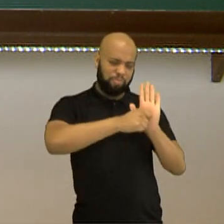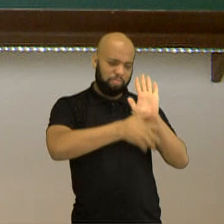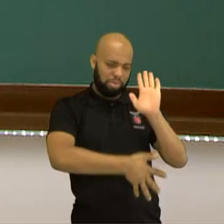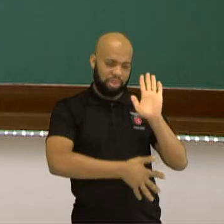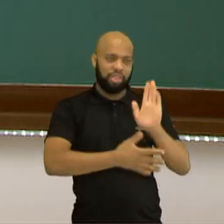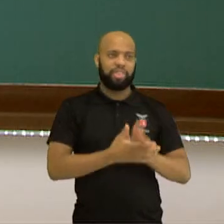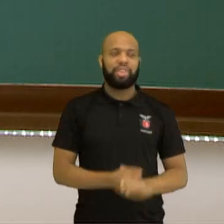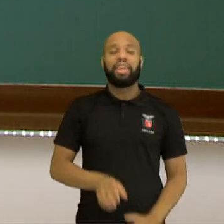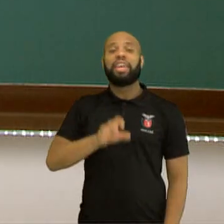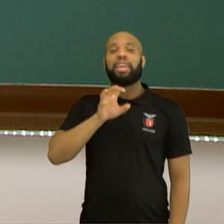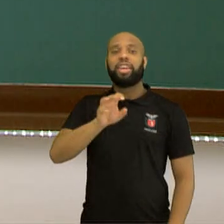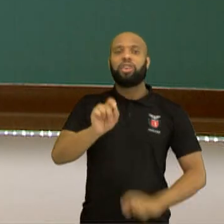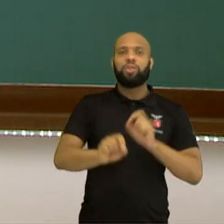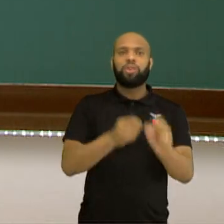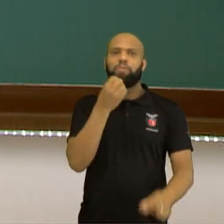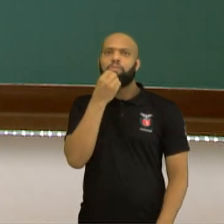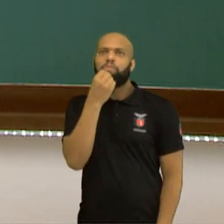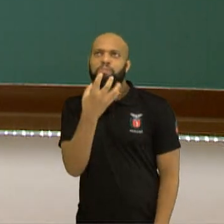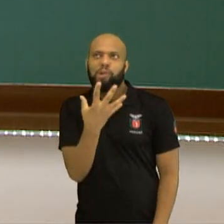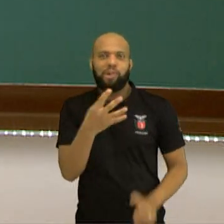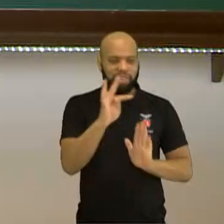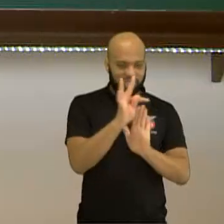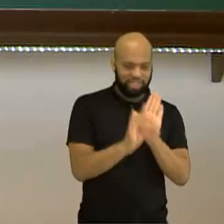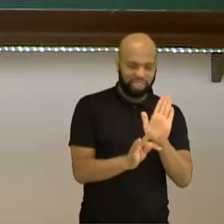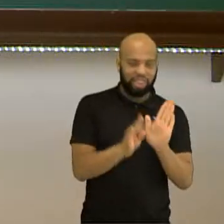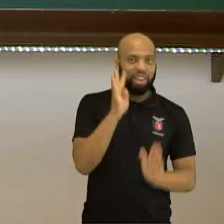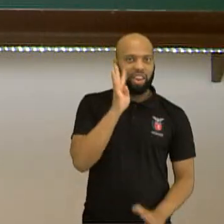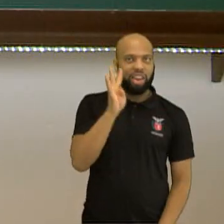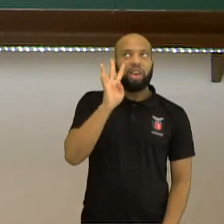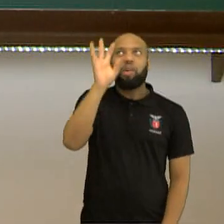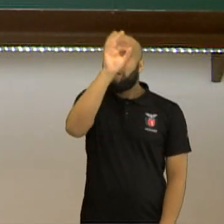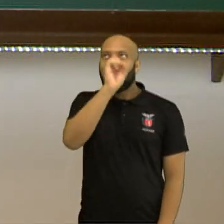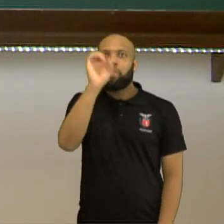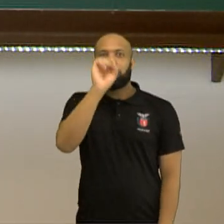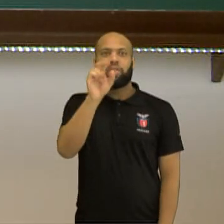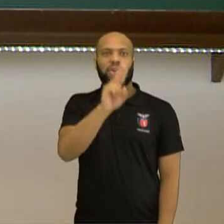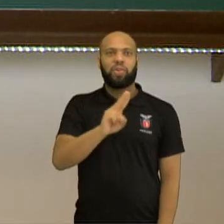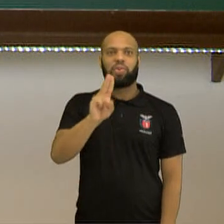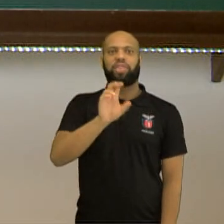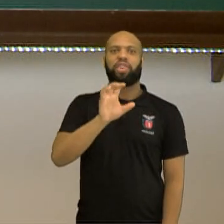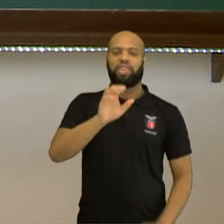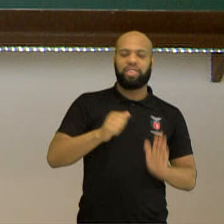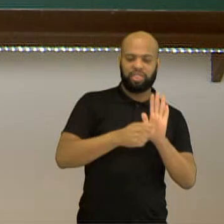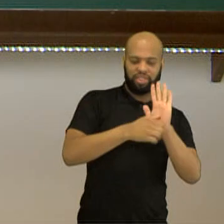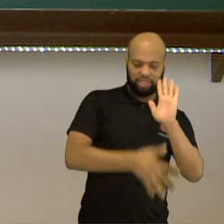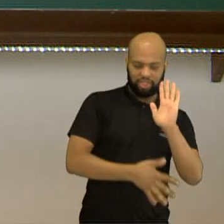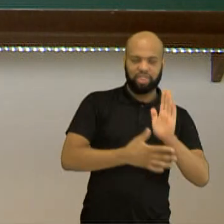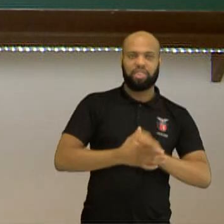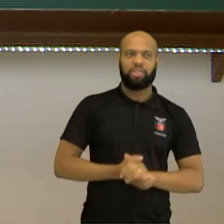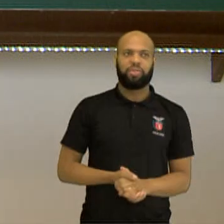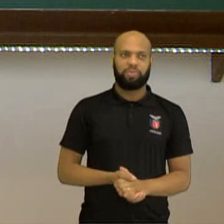isso enriquece um texto. Como é bacana você aprender a usar as figuras de linguagem.